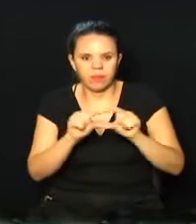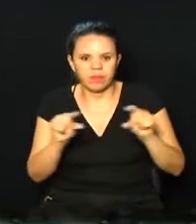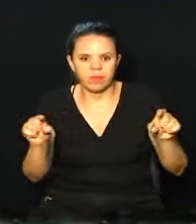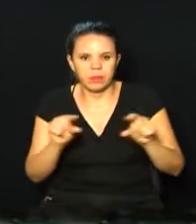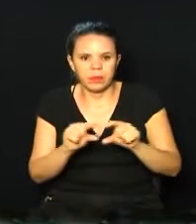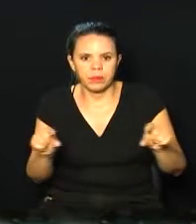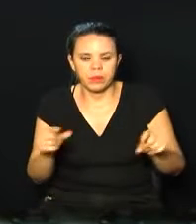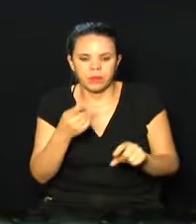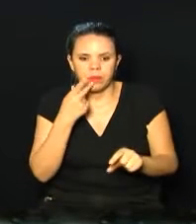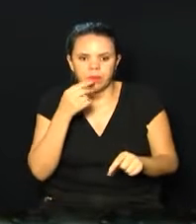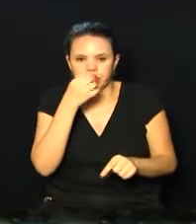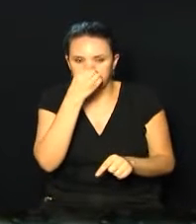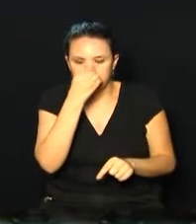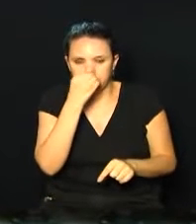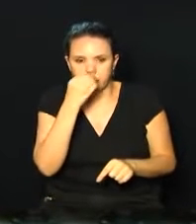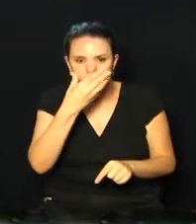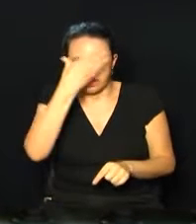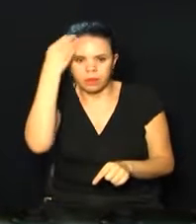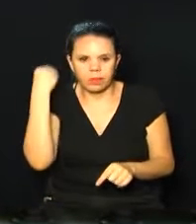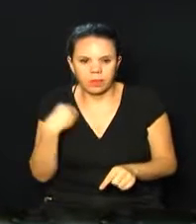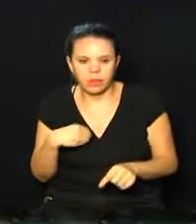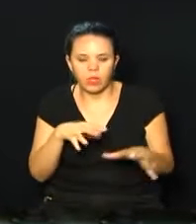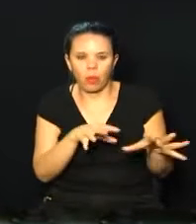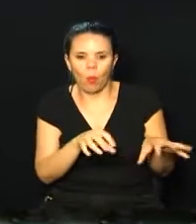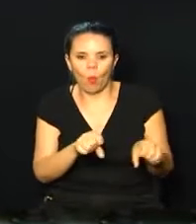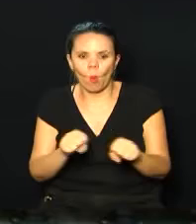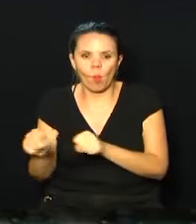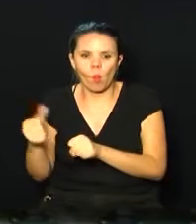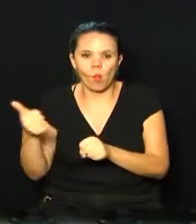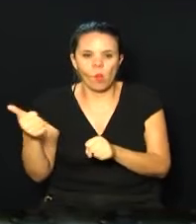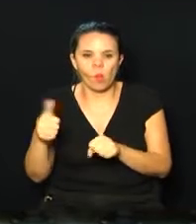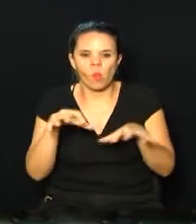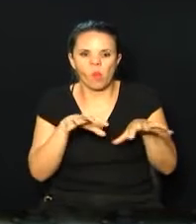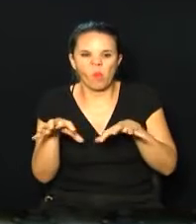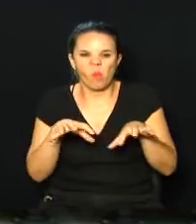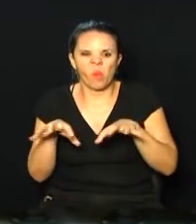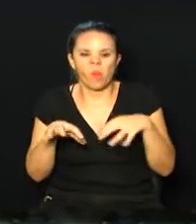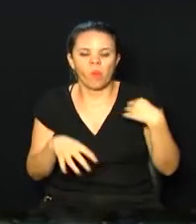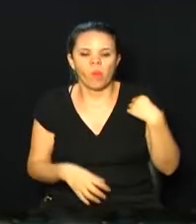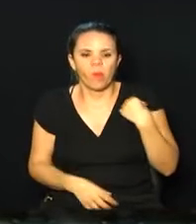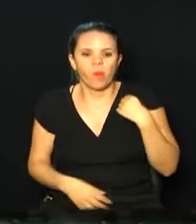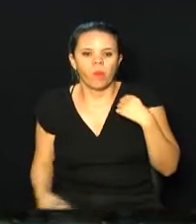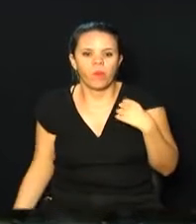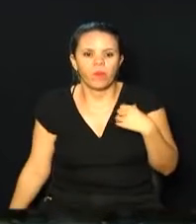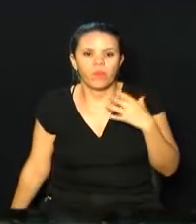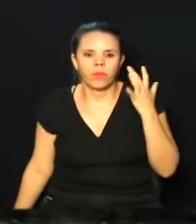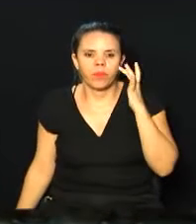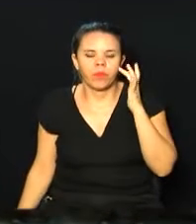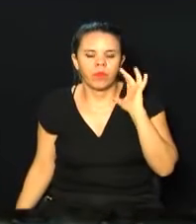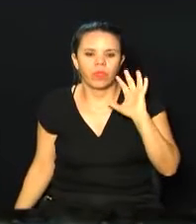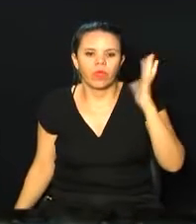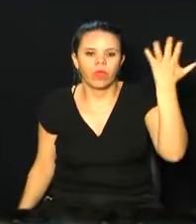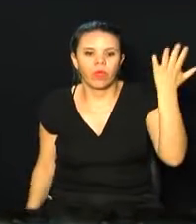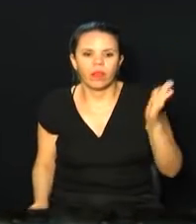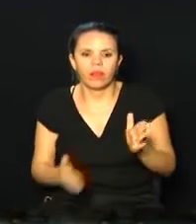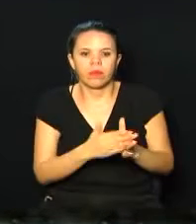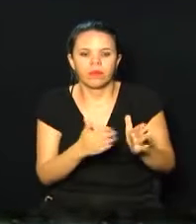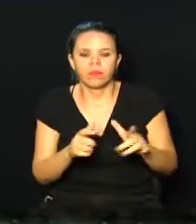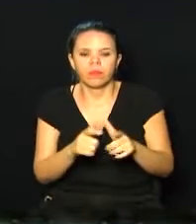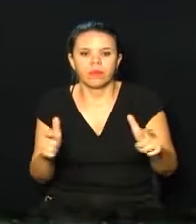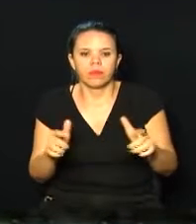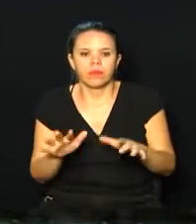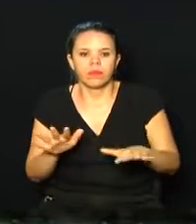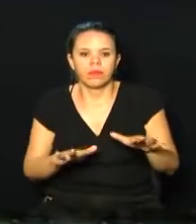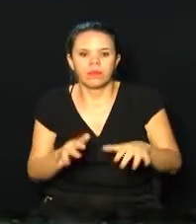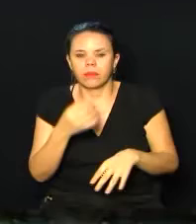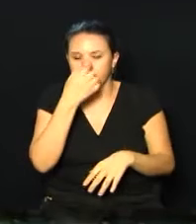que a gente esquece da seca logo na primeira chuva. Eu acho que é o que acontece na maioria das vezes, é isso.